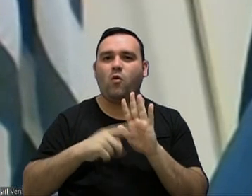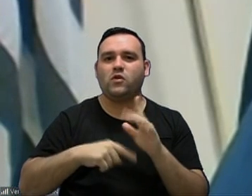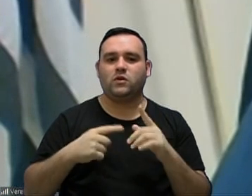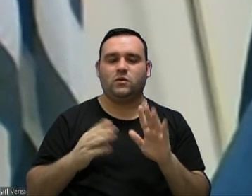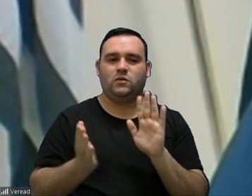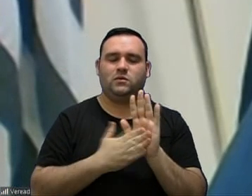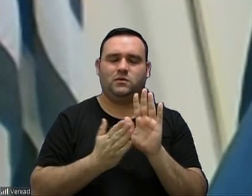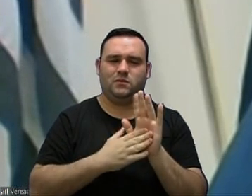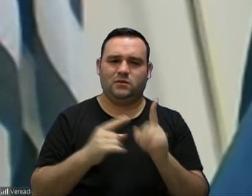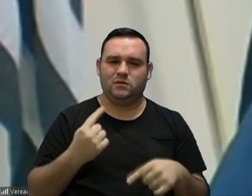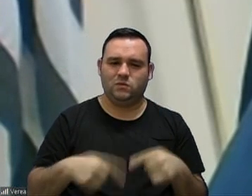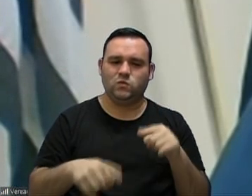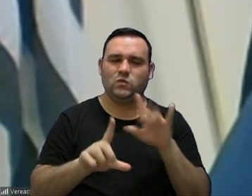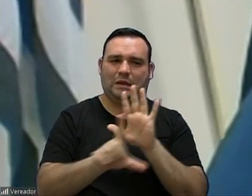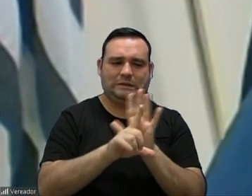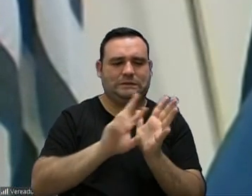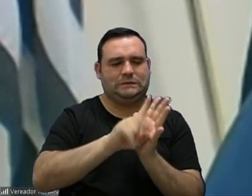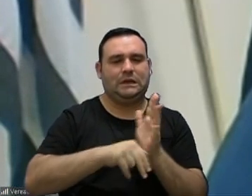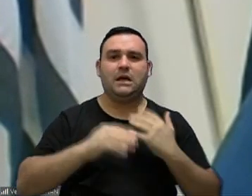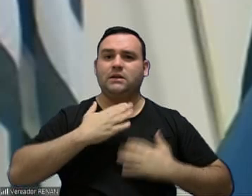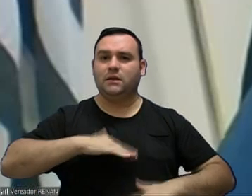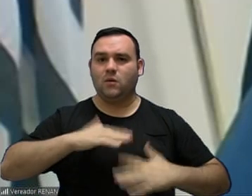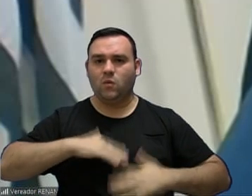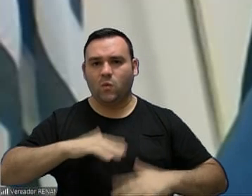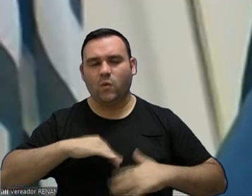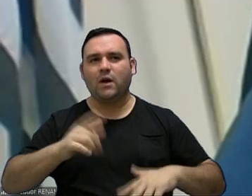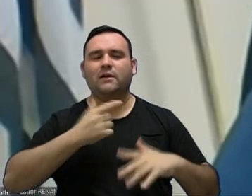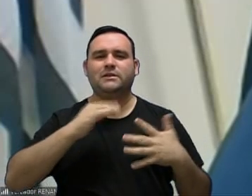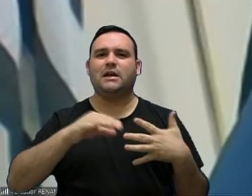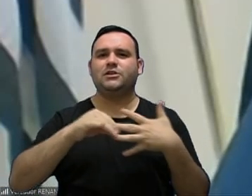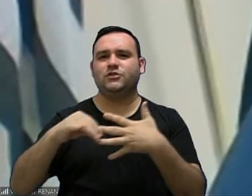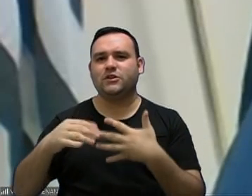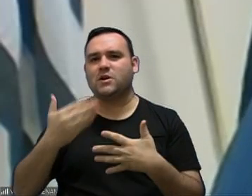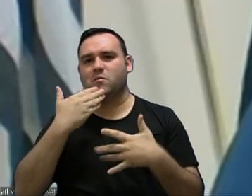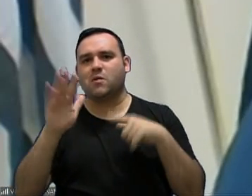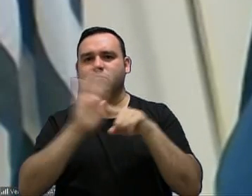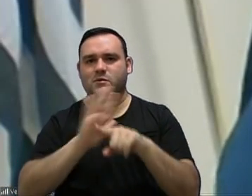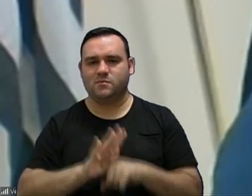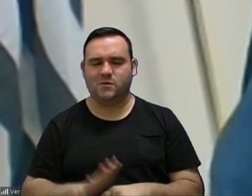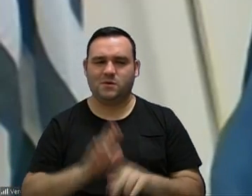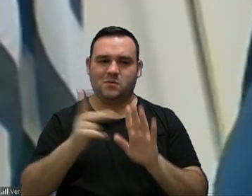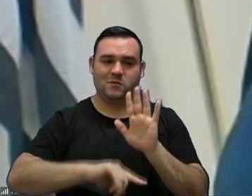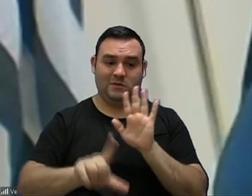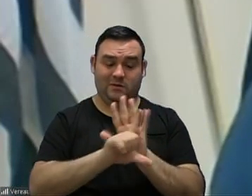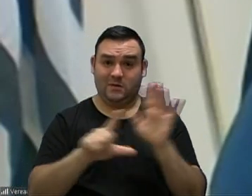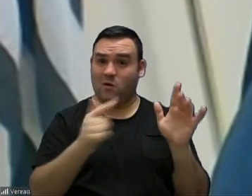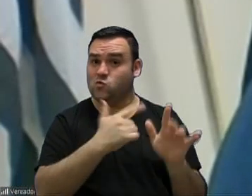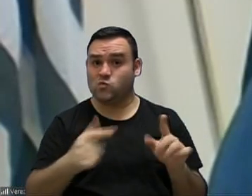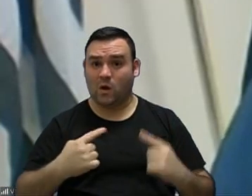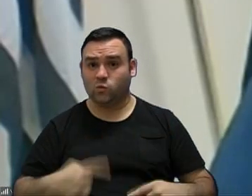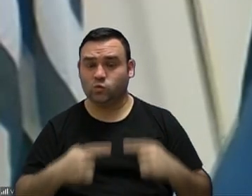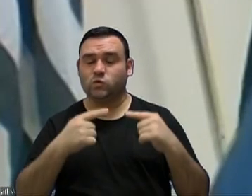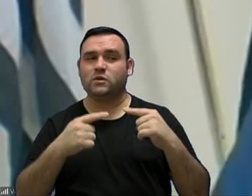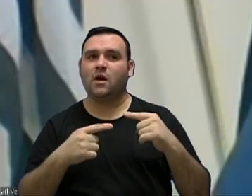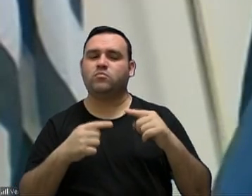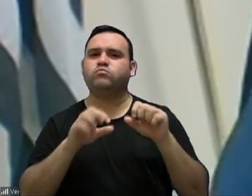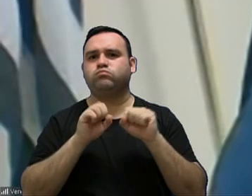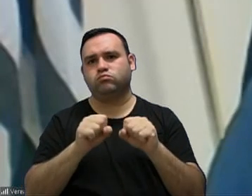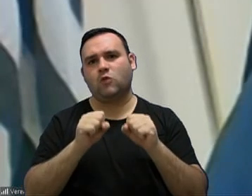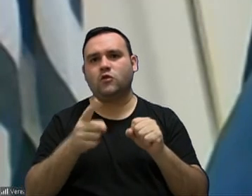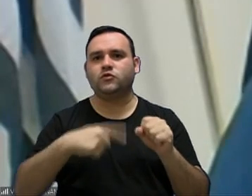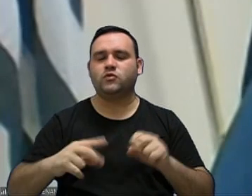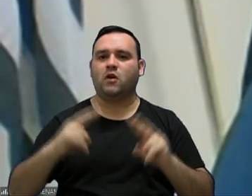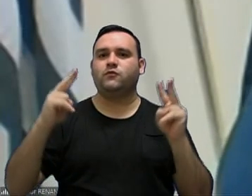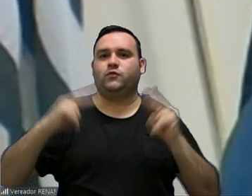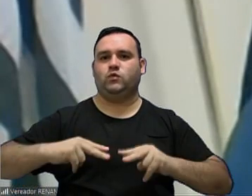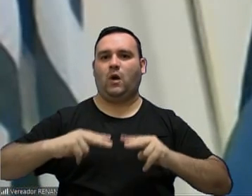do dia, que são mais tranquilas, que têm indicações, requerimentos, projetos de lei que não tenham polêmicas, pode até a gente